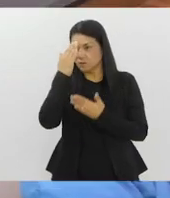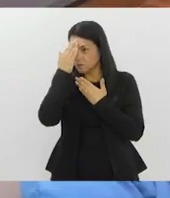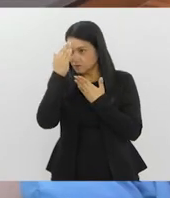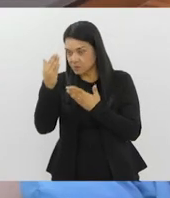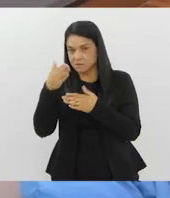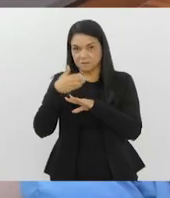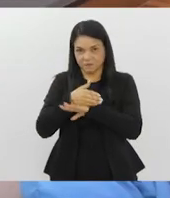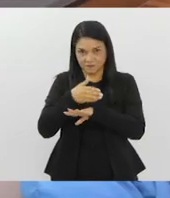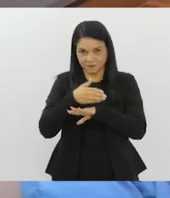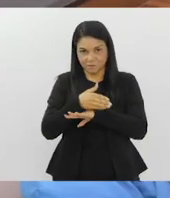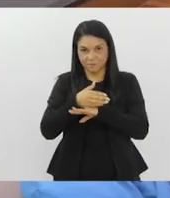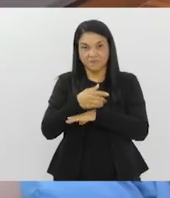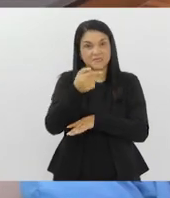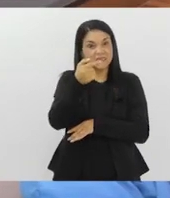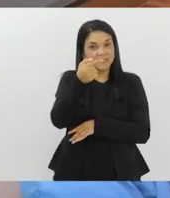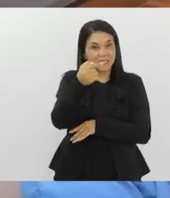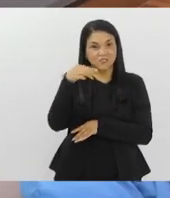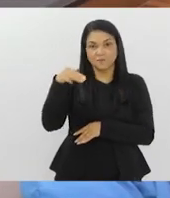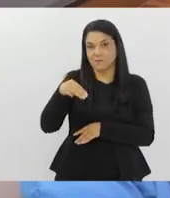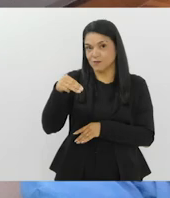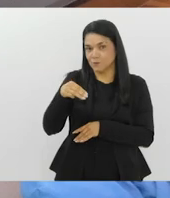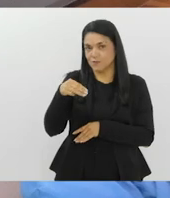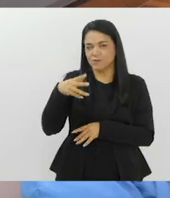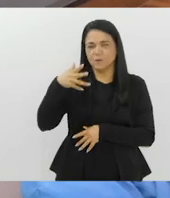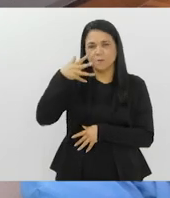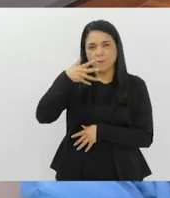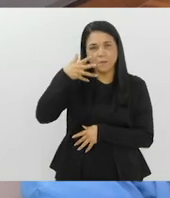dispõe de 7 minutos.